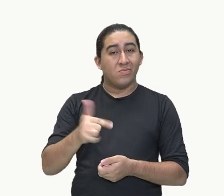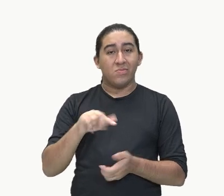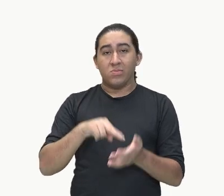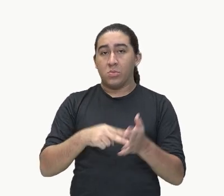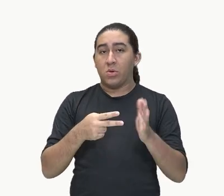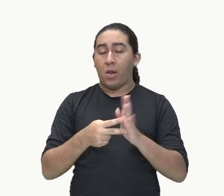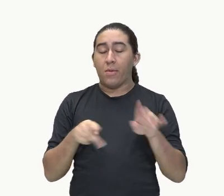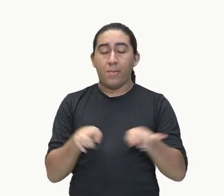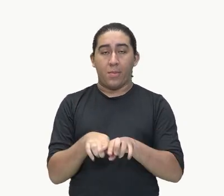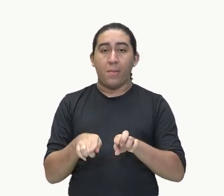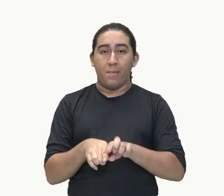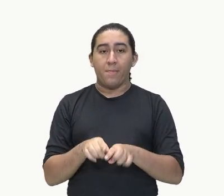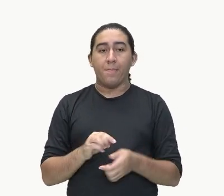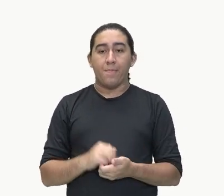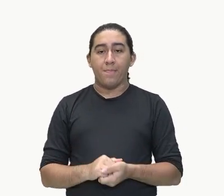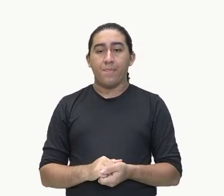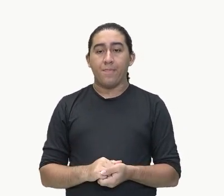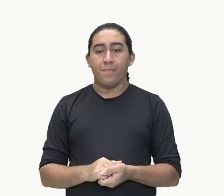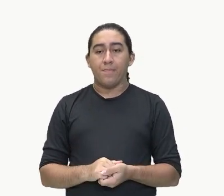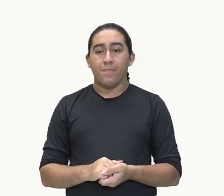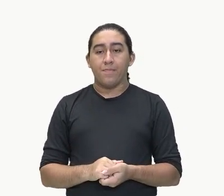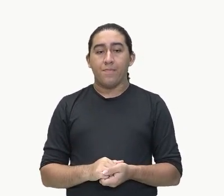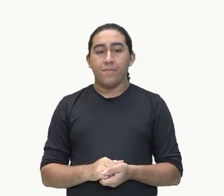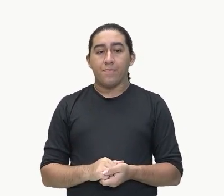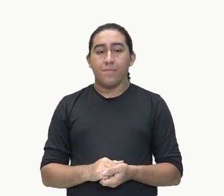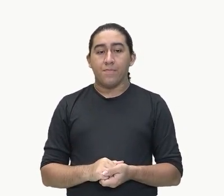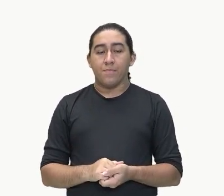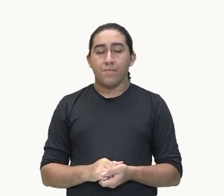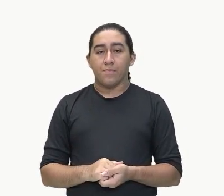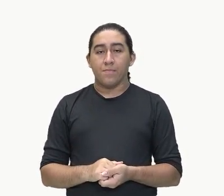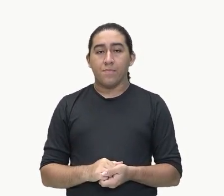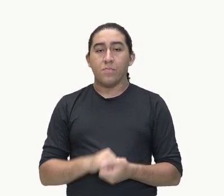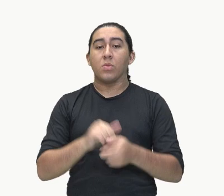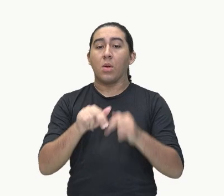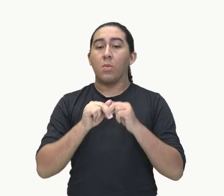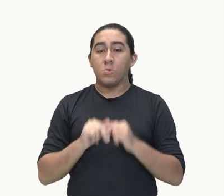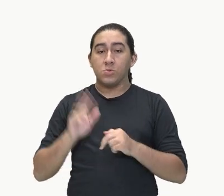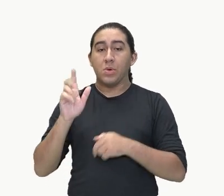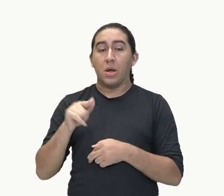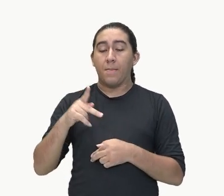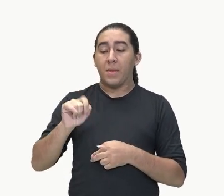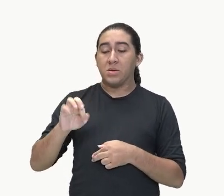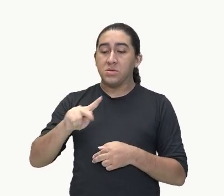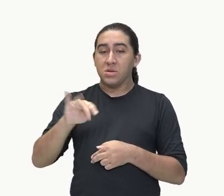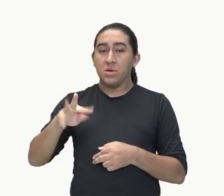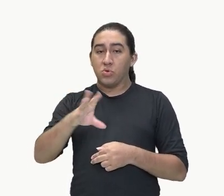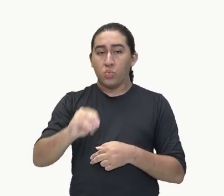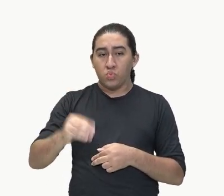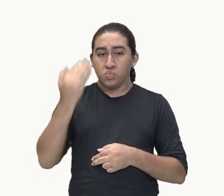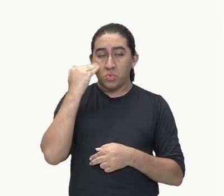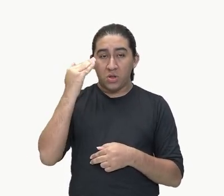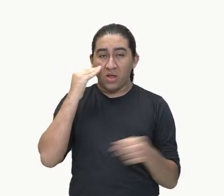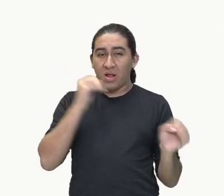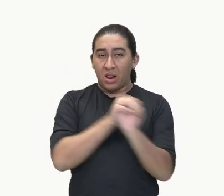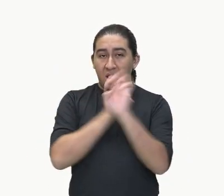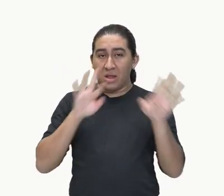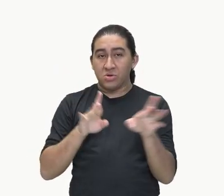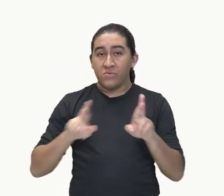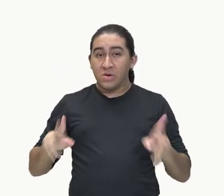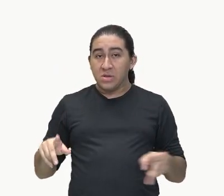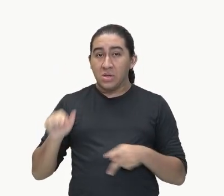só almado, também não. Por isso, para a sintética, compreendermos, gente, a